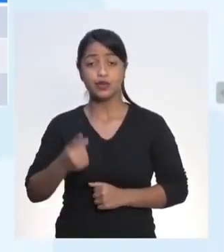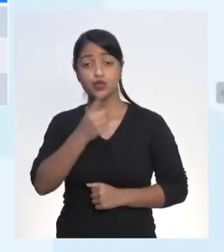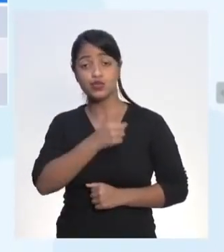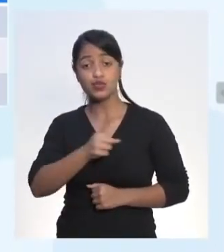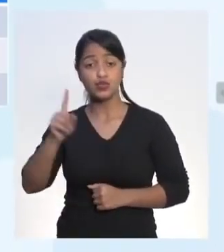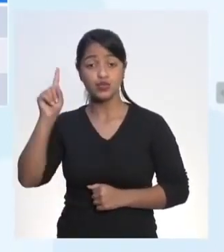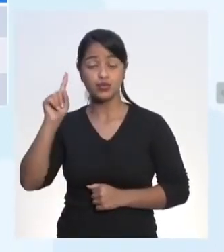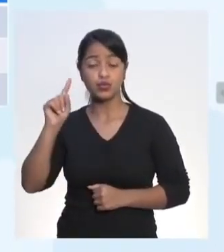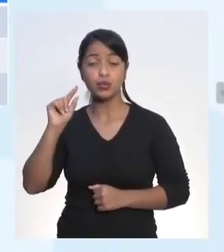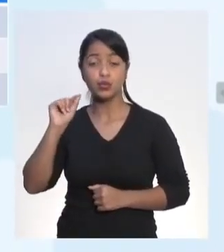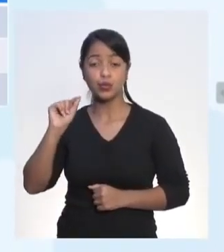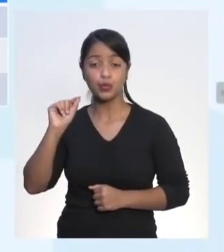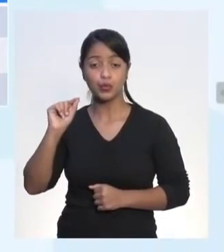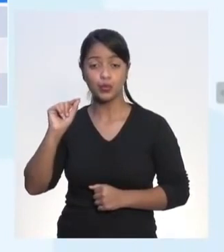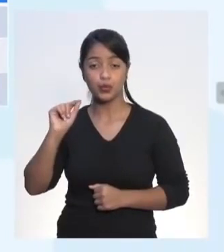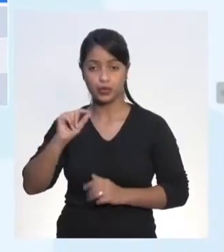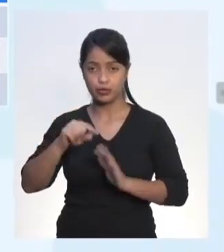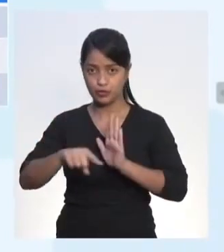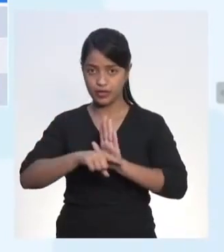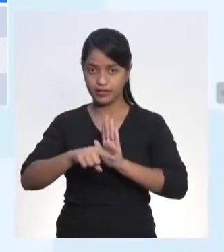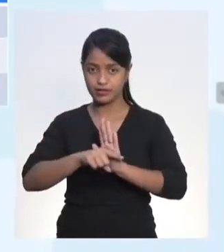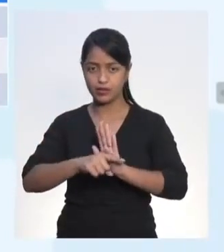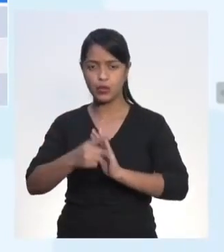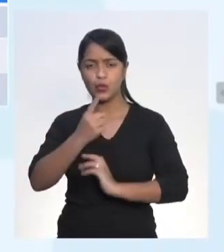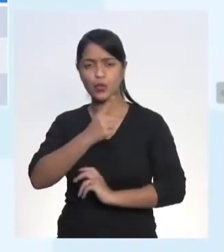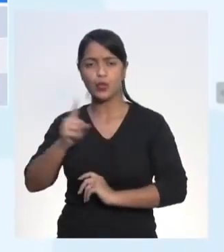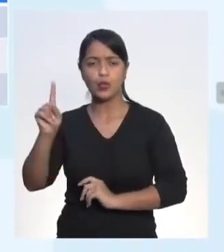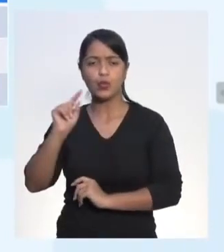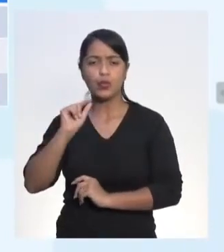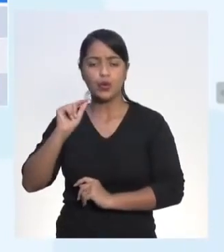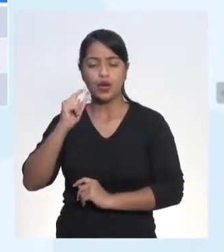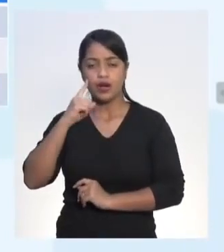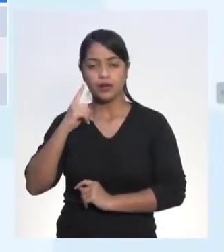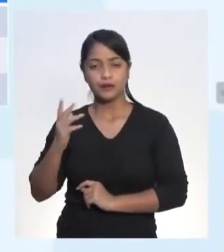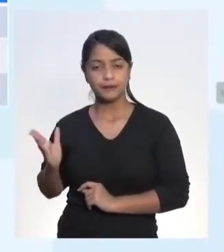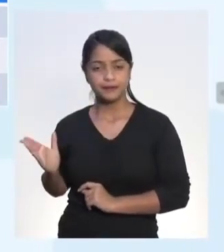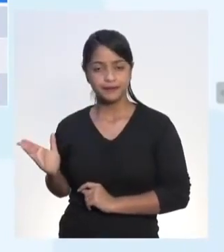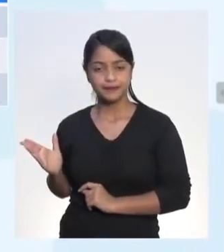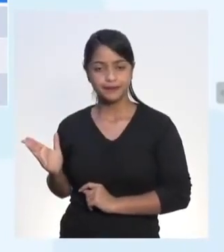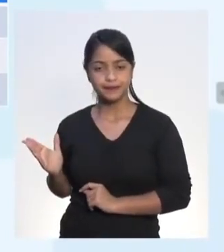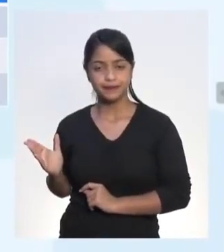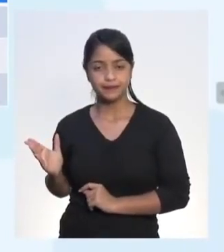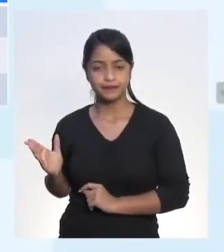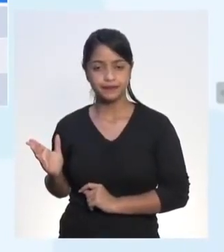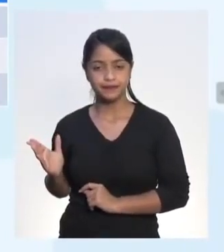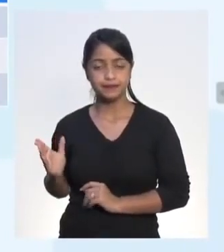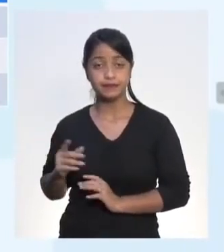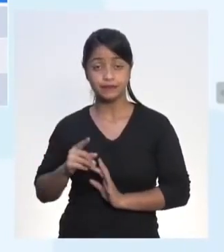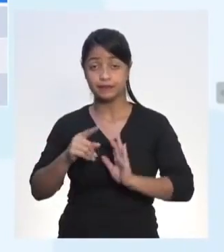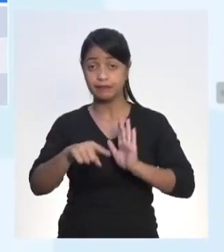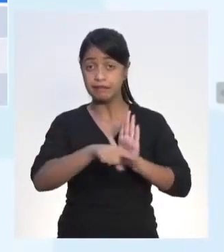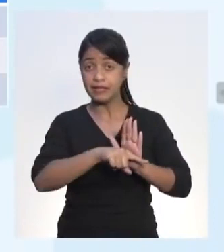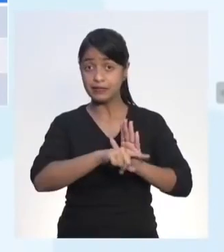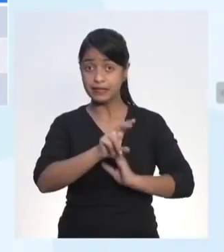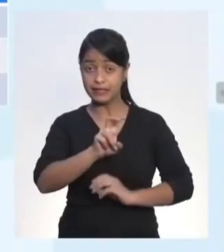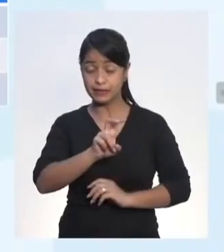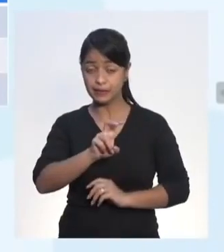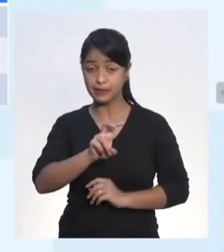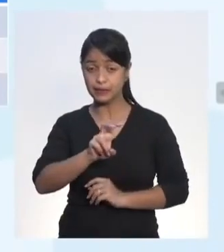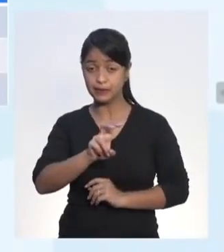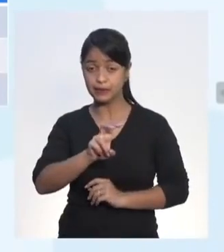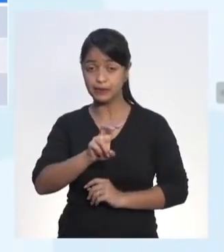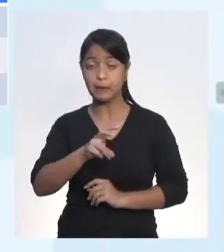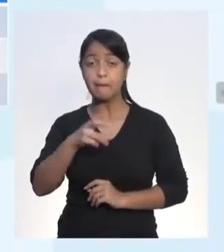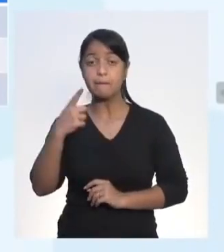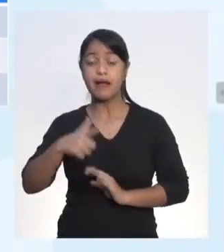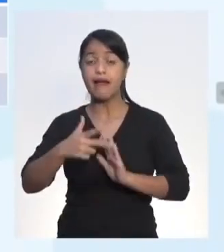ó, dessa subtração, eu tenho que fazer essa operação. Então, eu devo 5. Regra